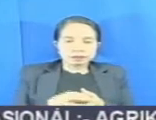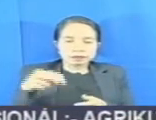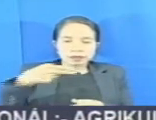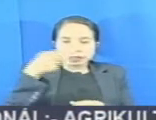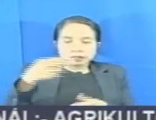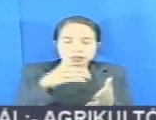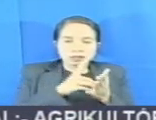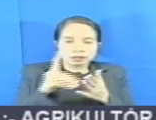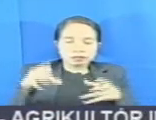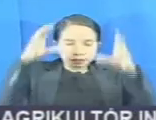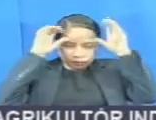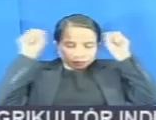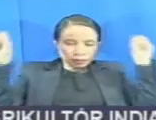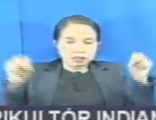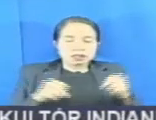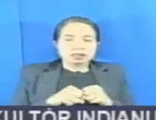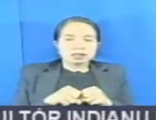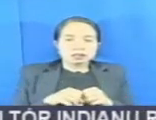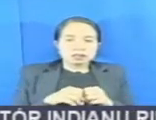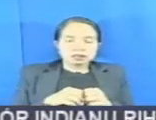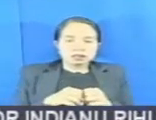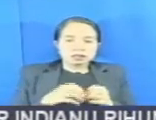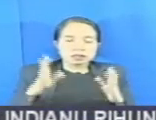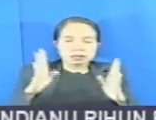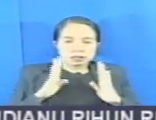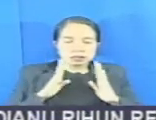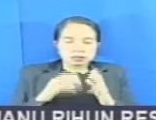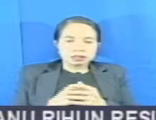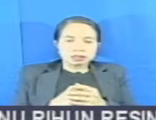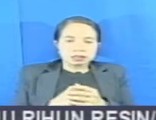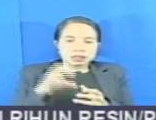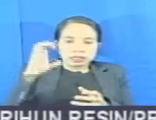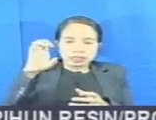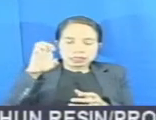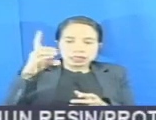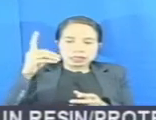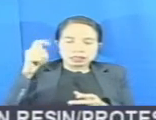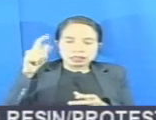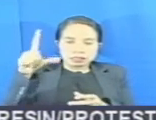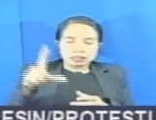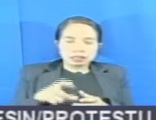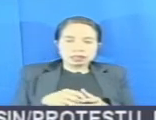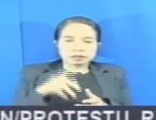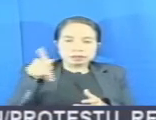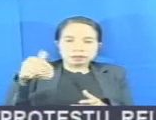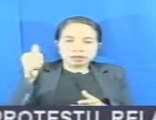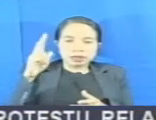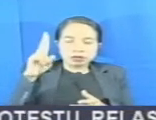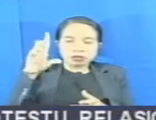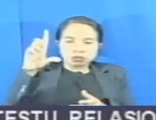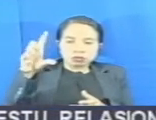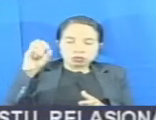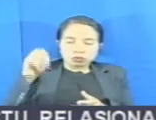Quinta-feira, semana, né, presidente do Conselho de Administração Eletricidade Nacional Timor-Leste, empresa pública, Paulo da Silva, Sr. Malo